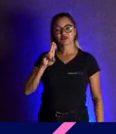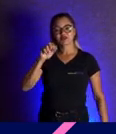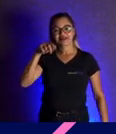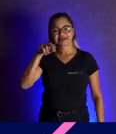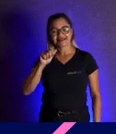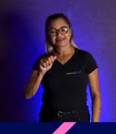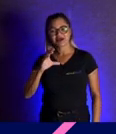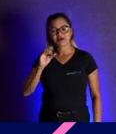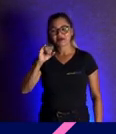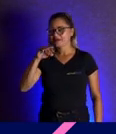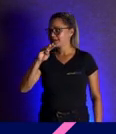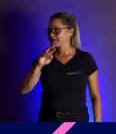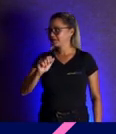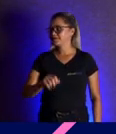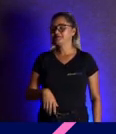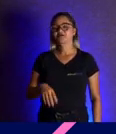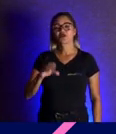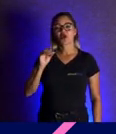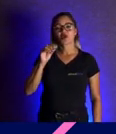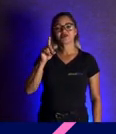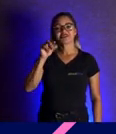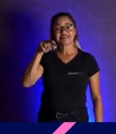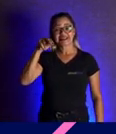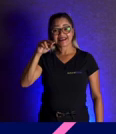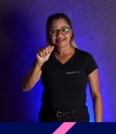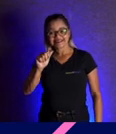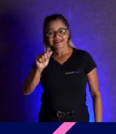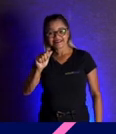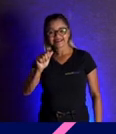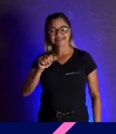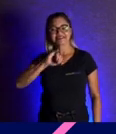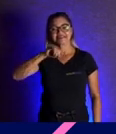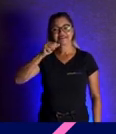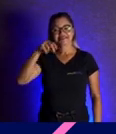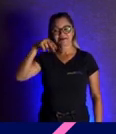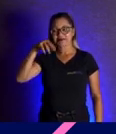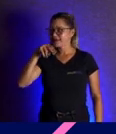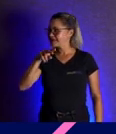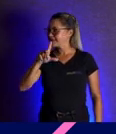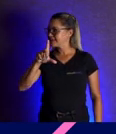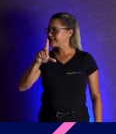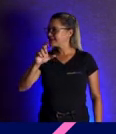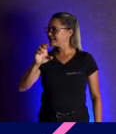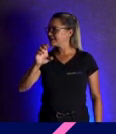Coimbra, Edilaine Santos, Jamile Santana.